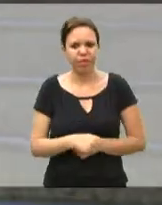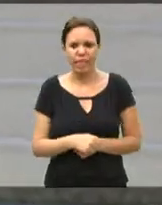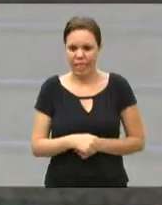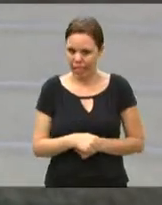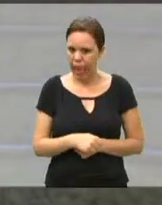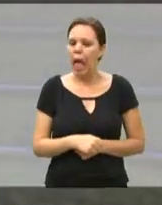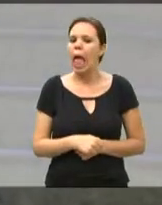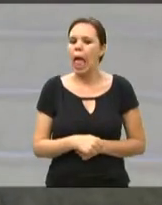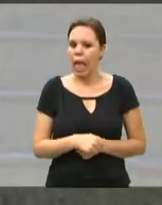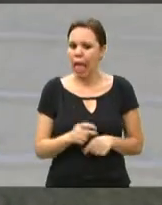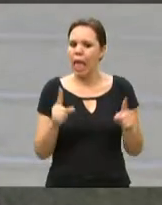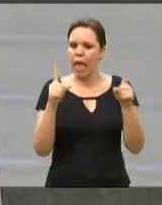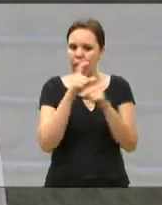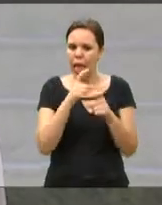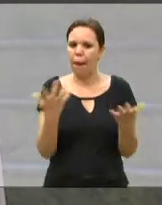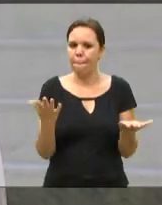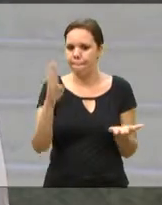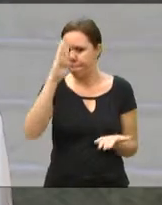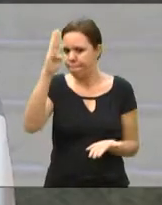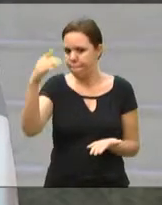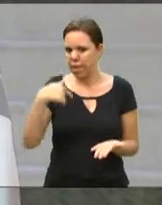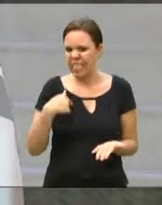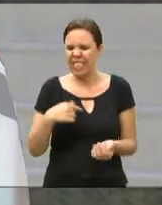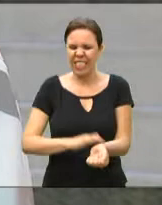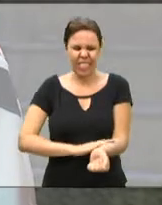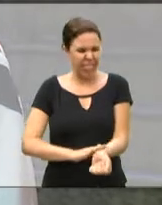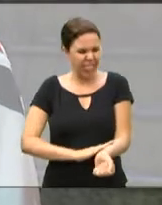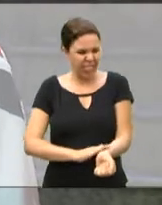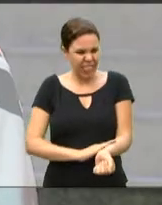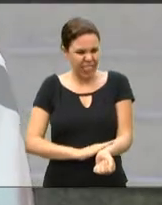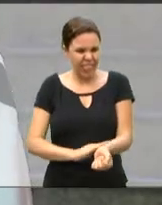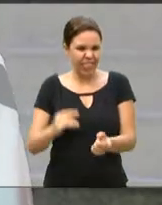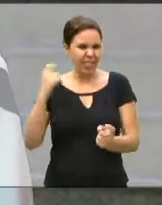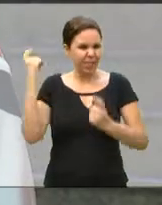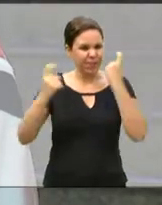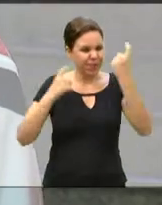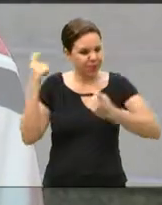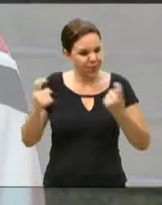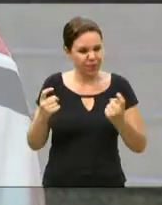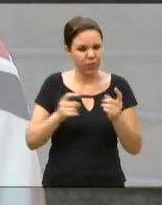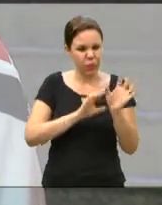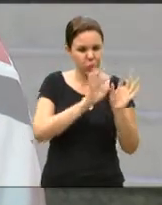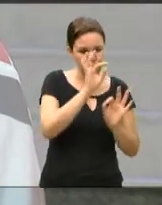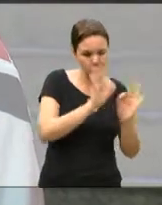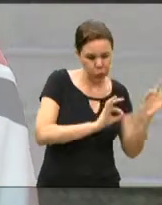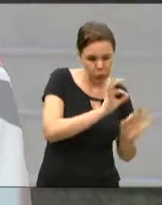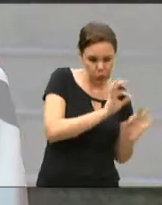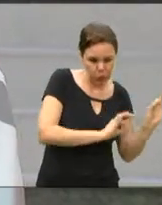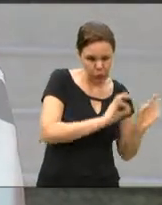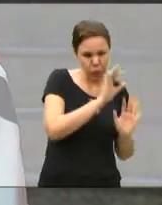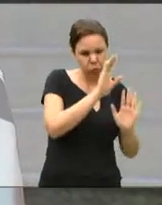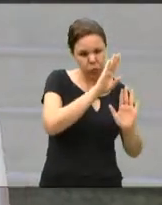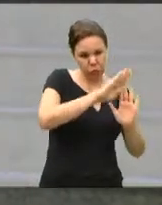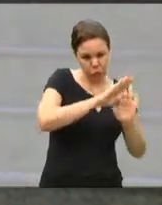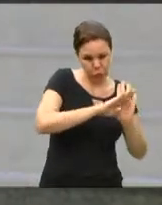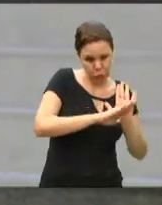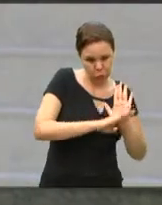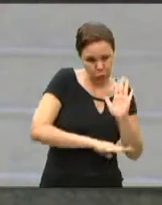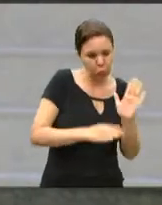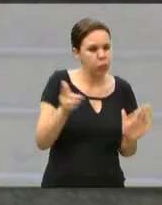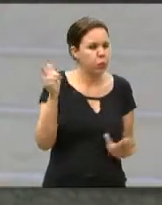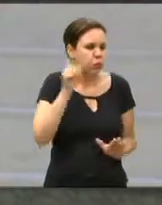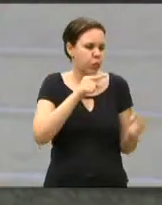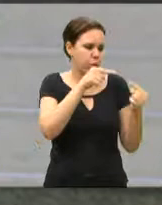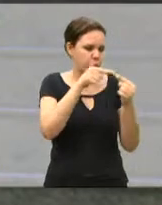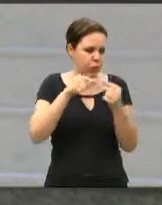grande desafio, principalmente ter que lidar com o nervosismo, ter que ajeitar um cronograma, tudo para